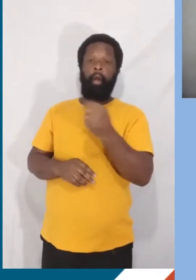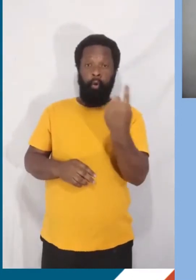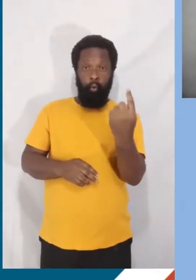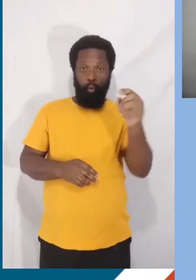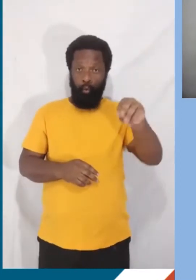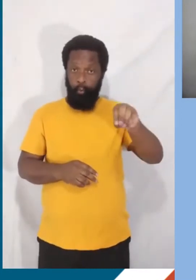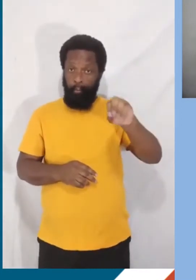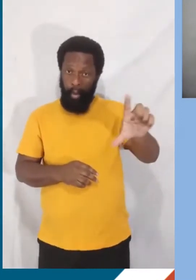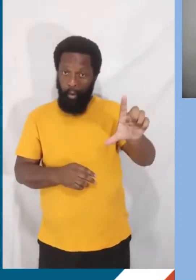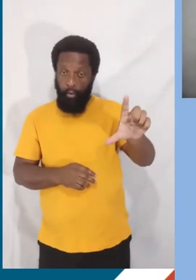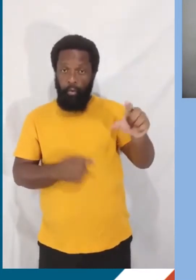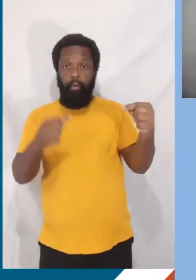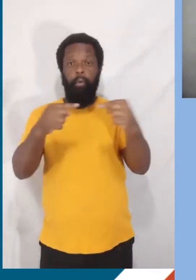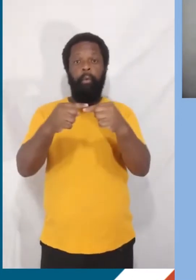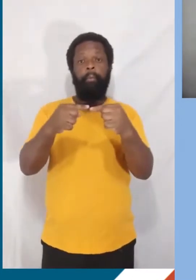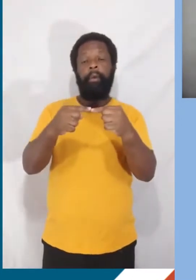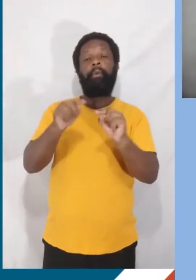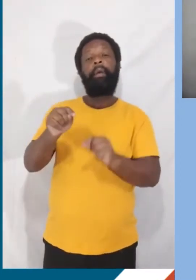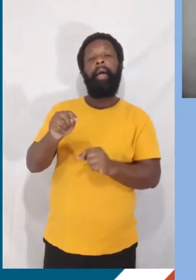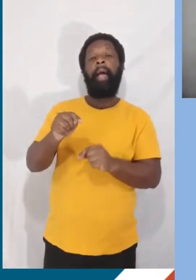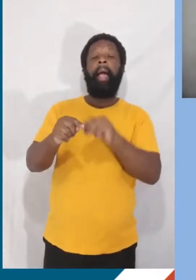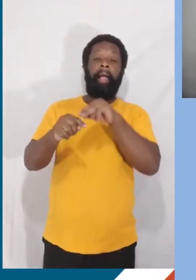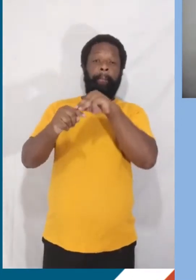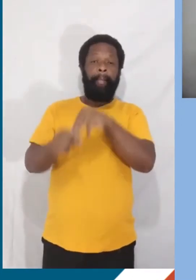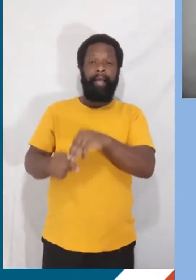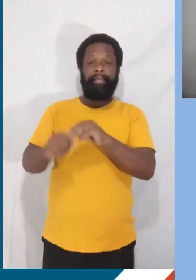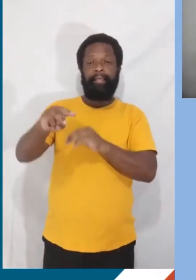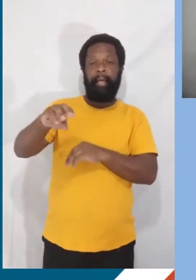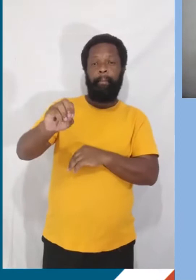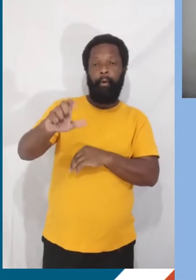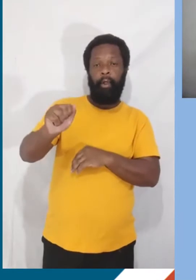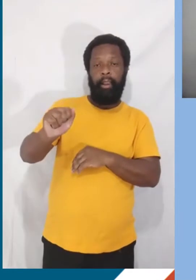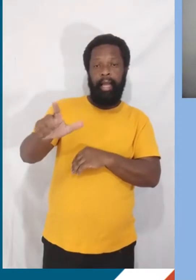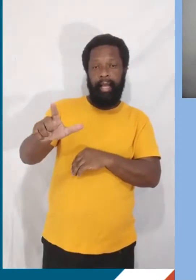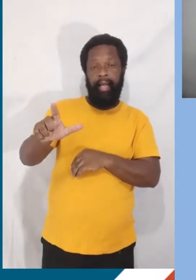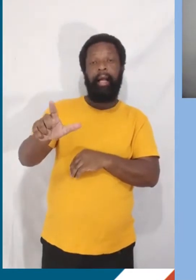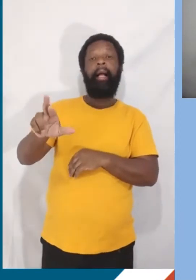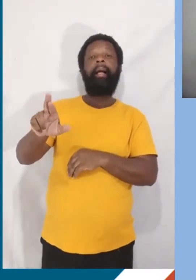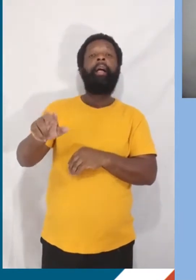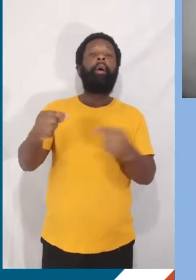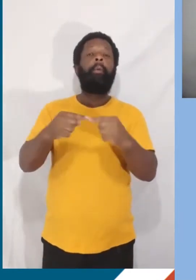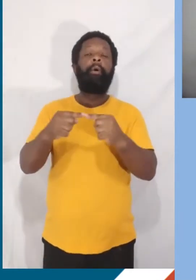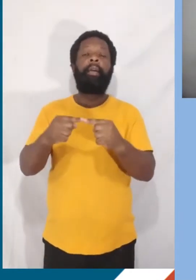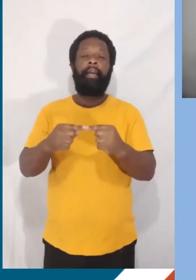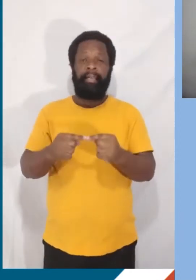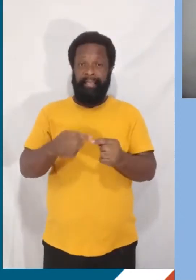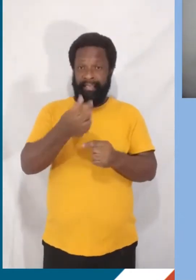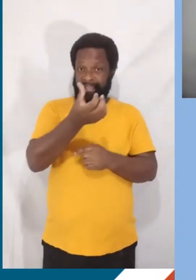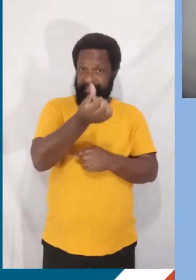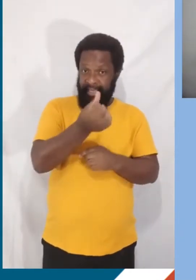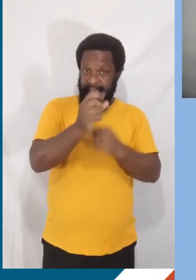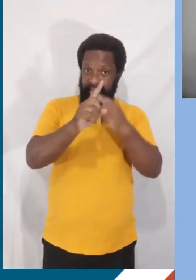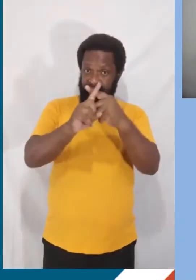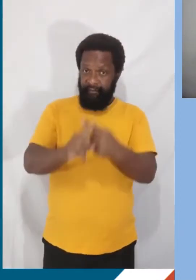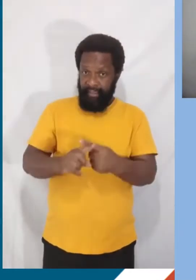aqui, que um mol do composto vai corresponder à sua massa molar, que é esse emisão, e que vai corresponder a 6 vezes 10 a